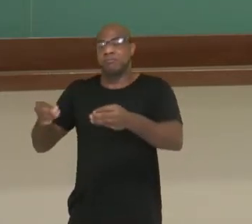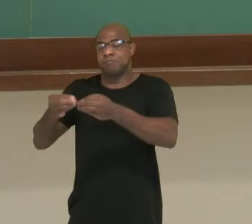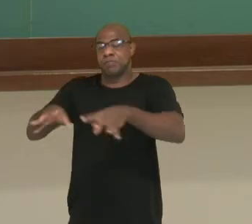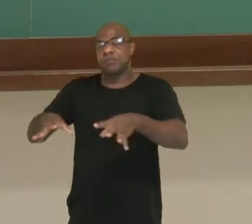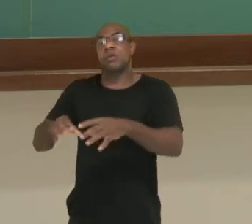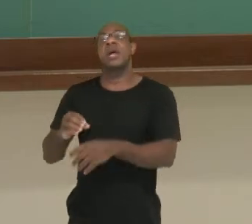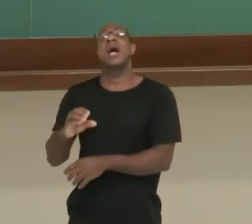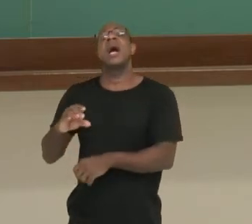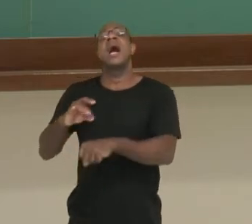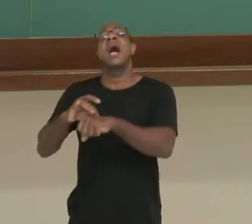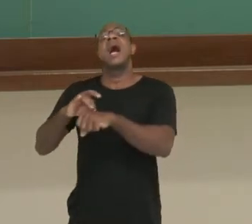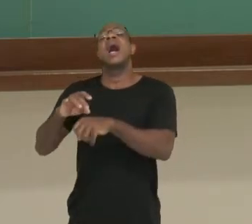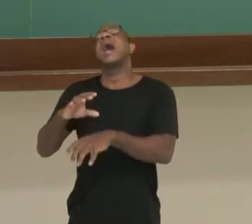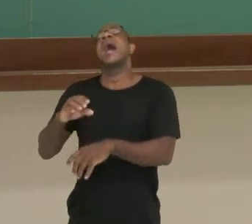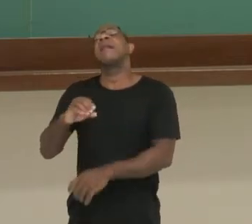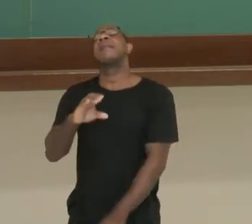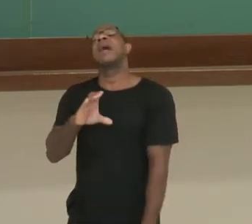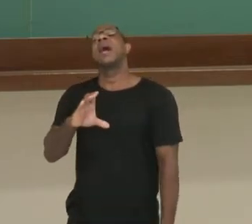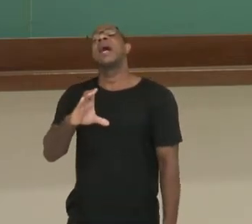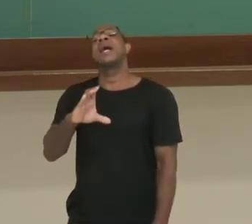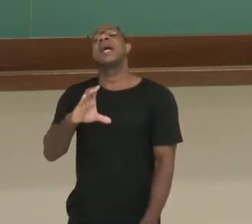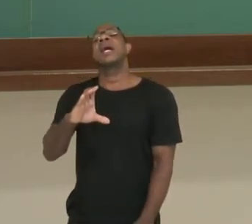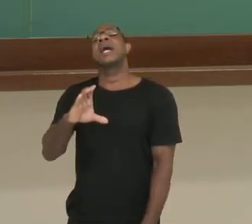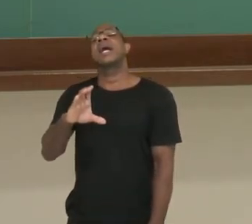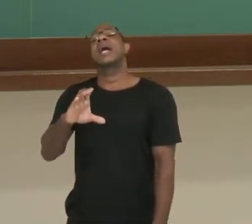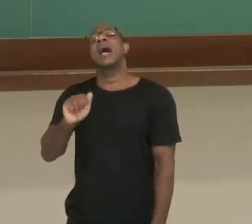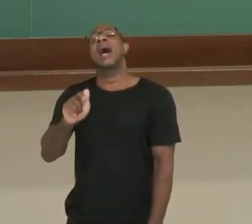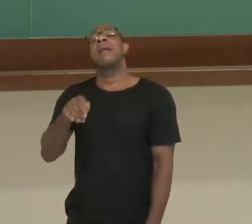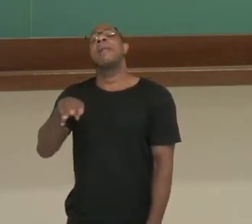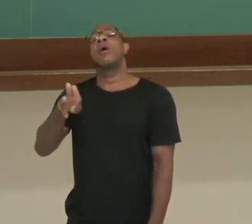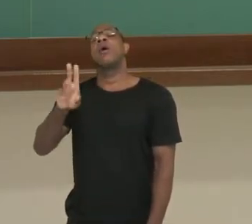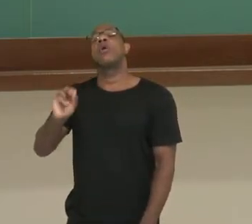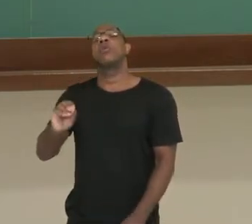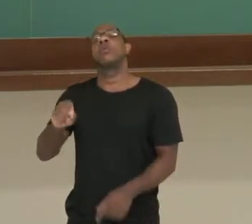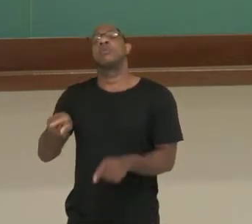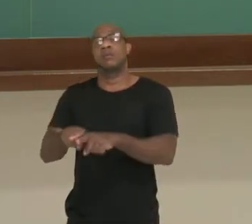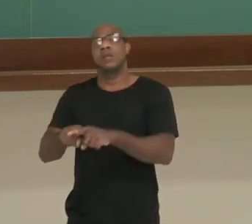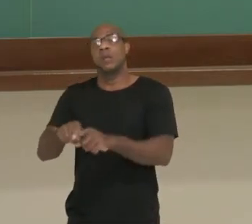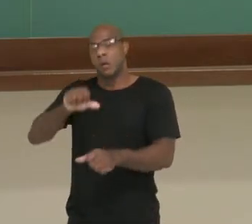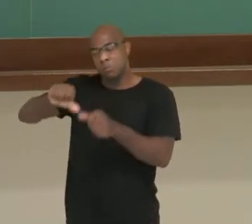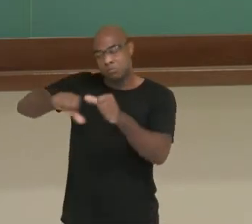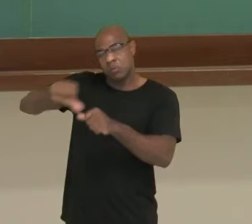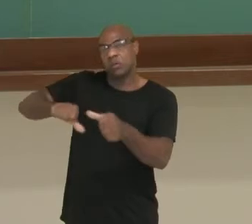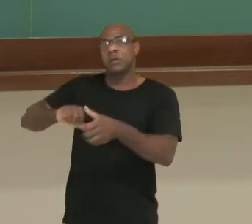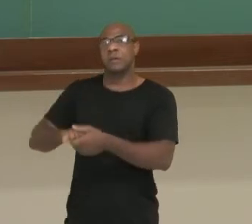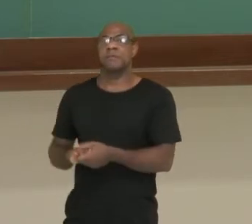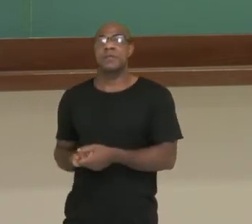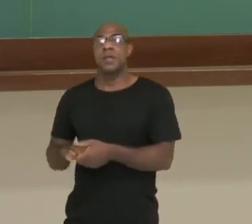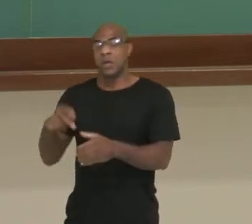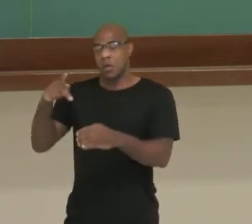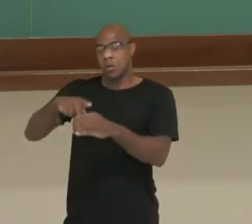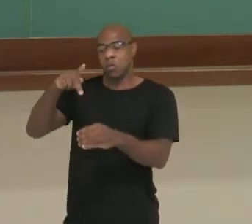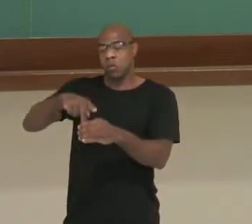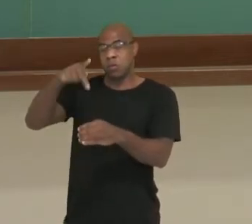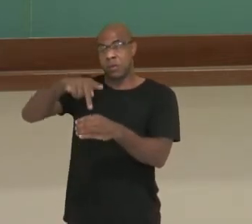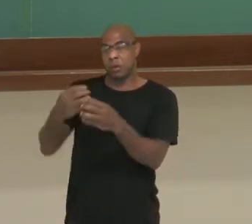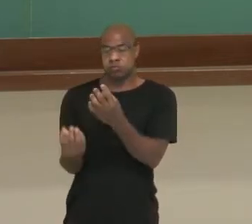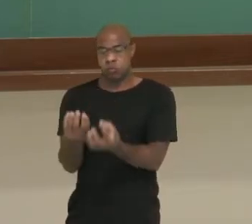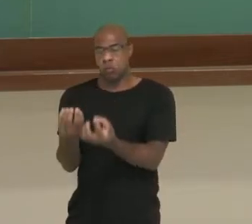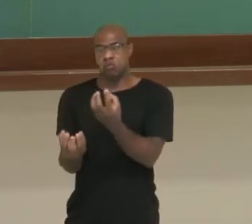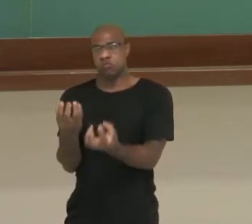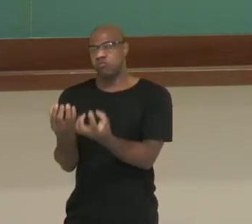carbono, aonde esse processo ocorre dentro de uma torre de fracionamento, aonde o petróleo é aquecido, elevado